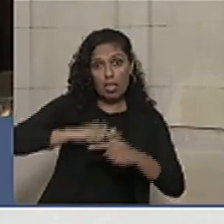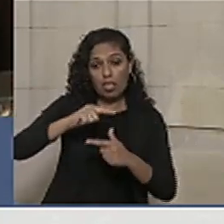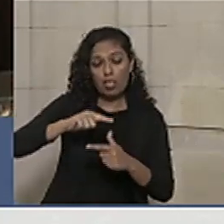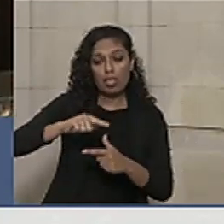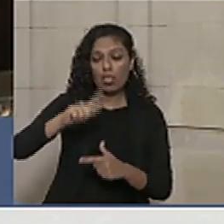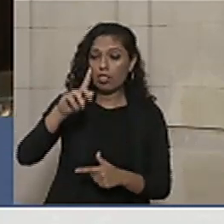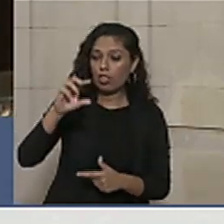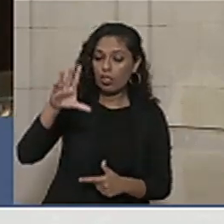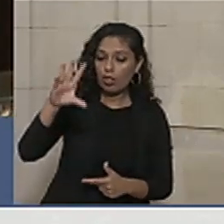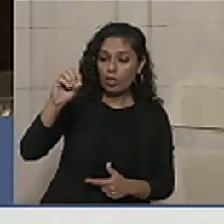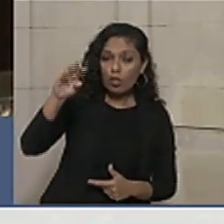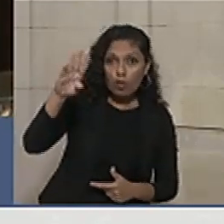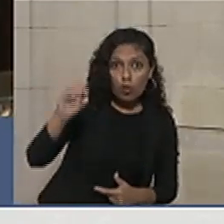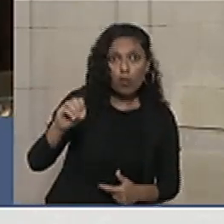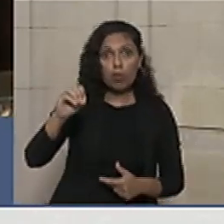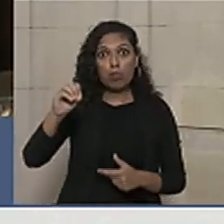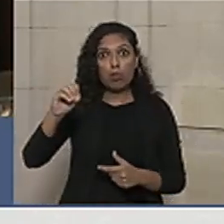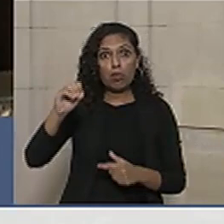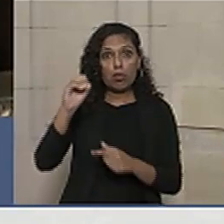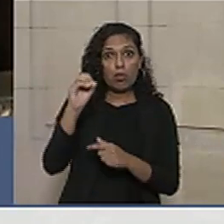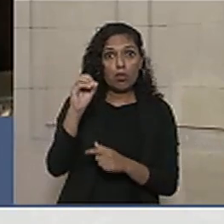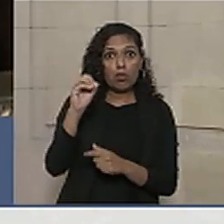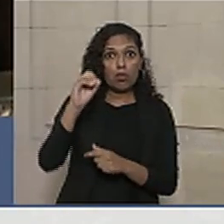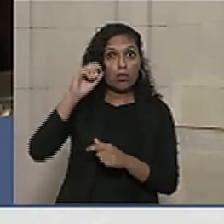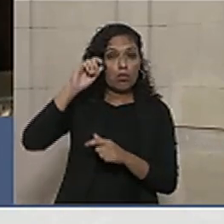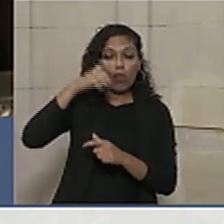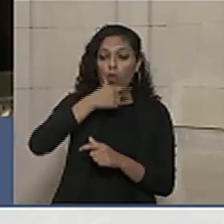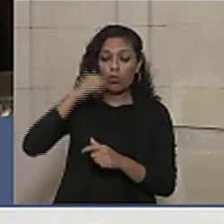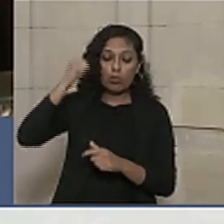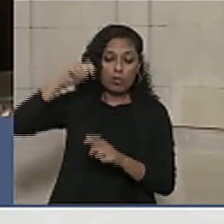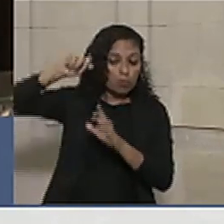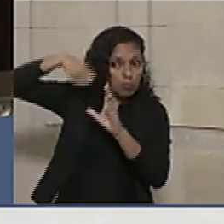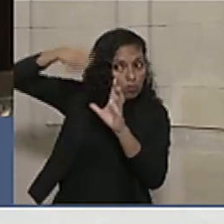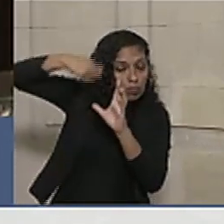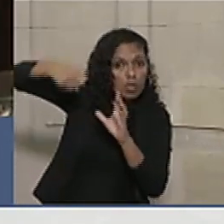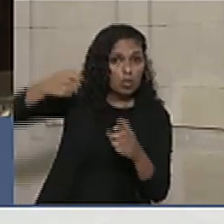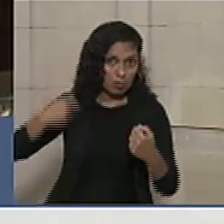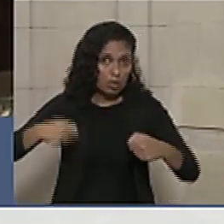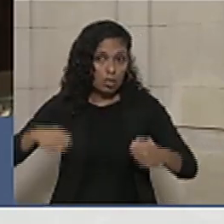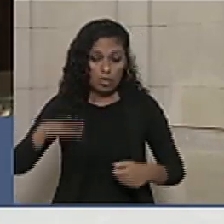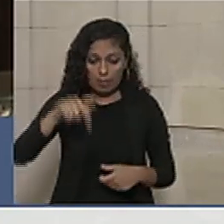O parlamento, talvez não. O